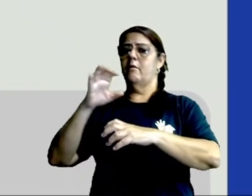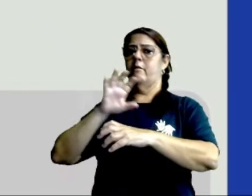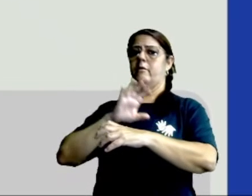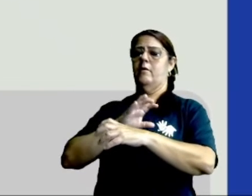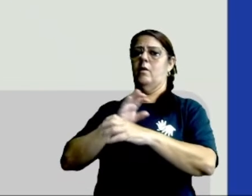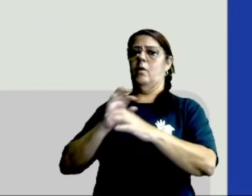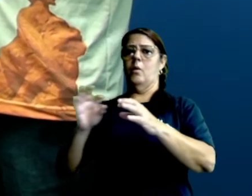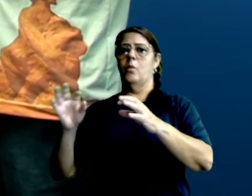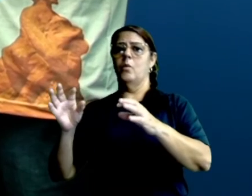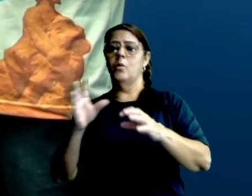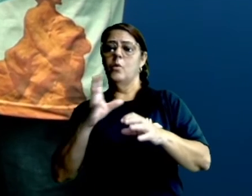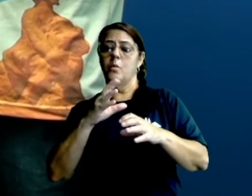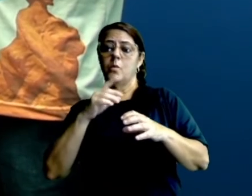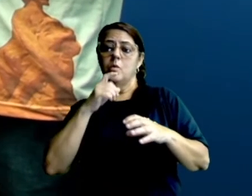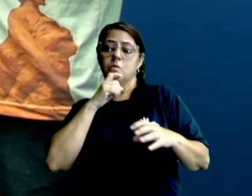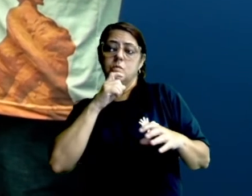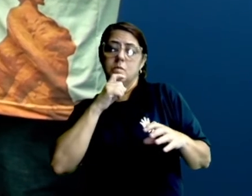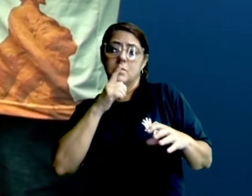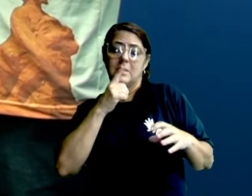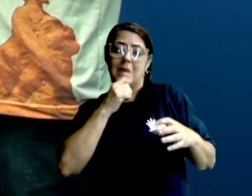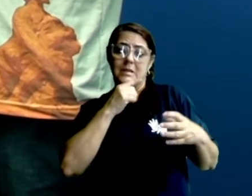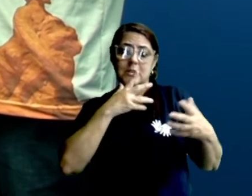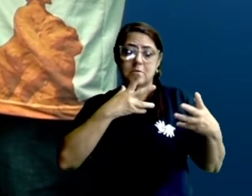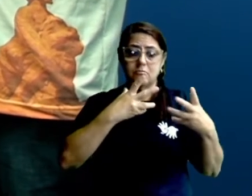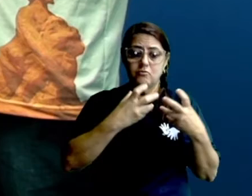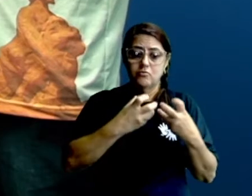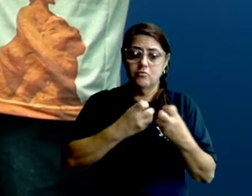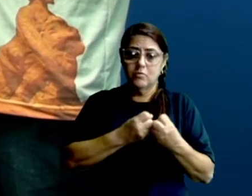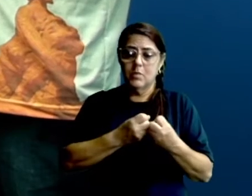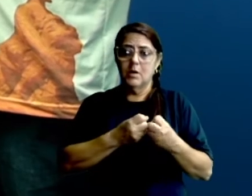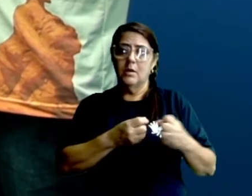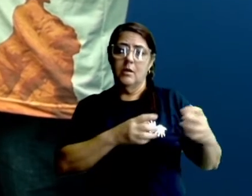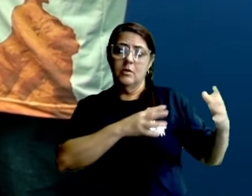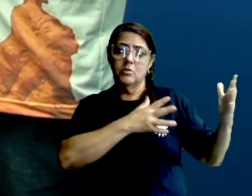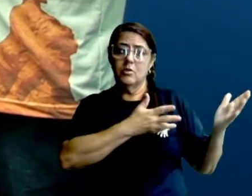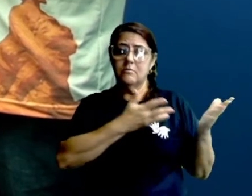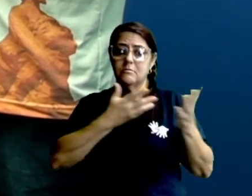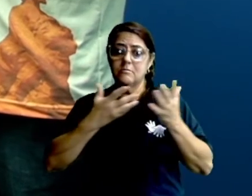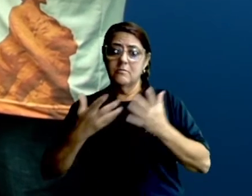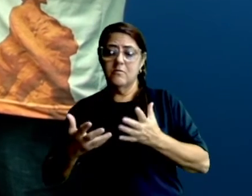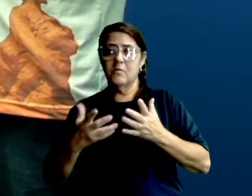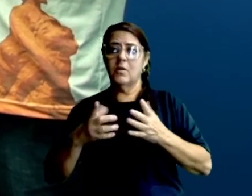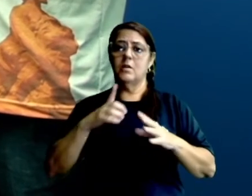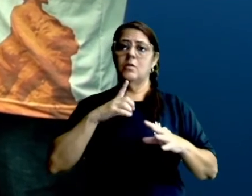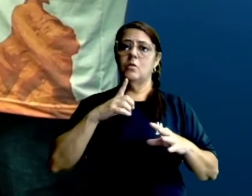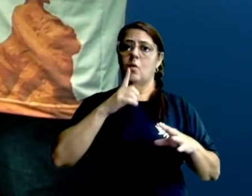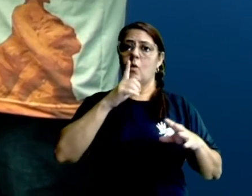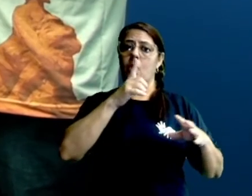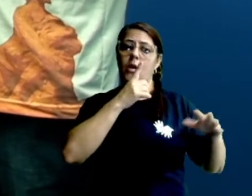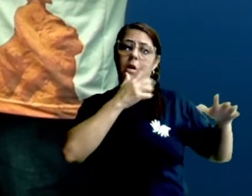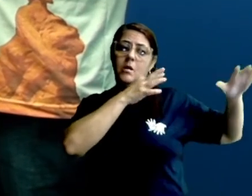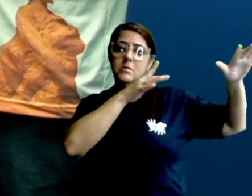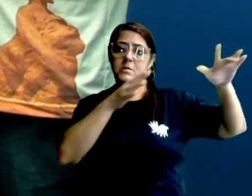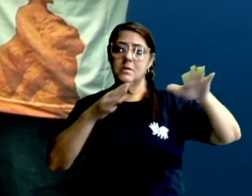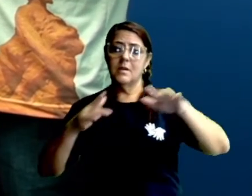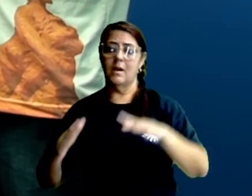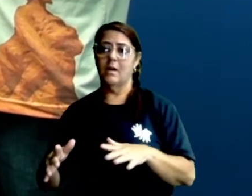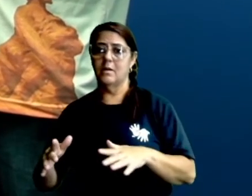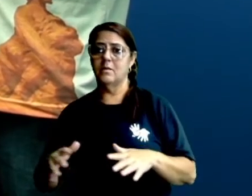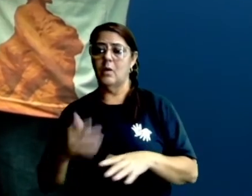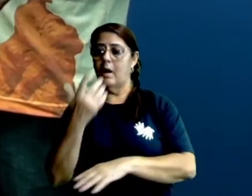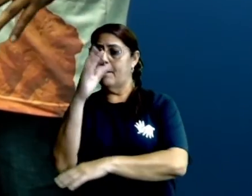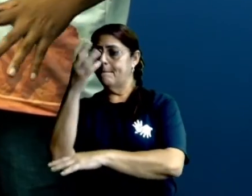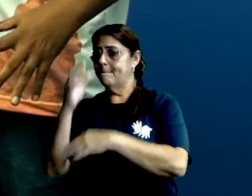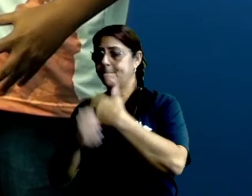essa umidade que já vem do Oceano Atlântico, você vai ter as plantas respirando, né? Elas